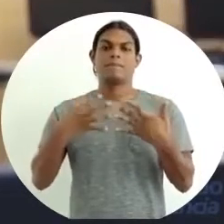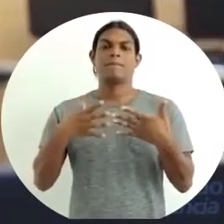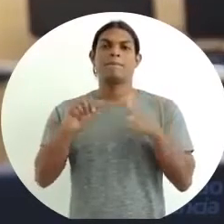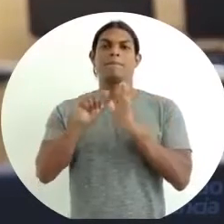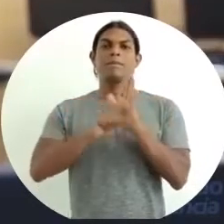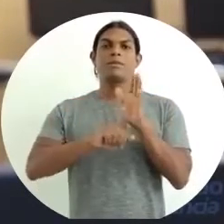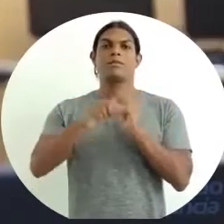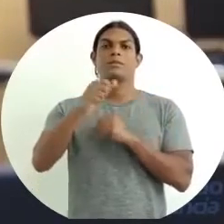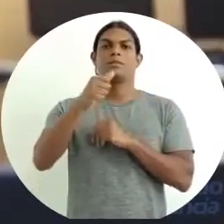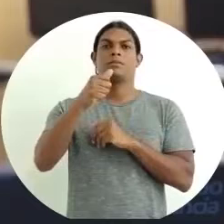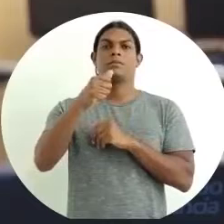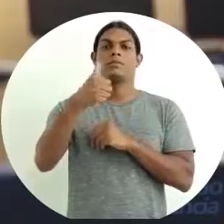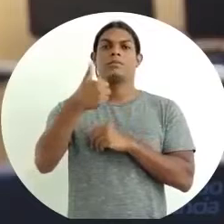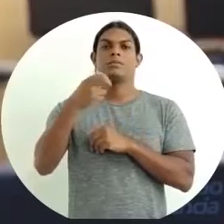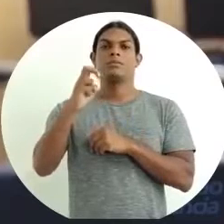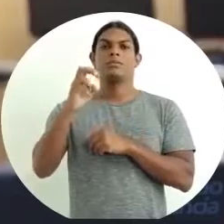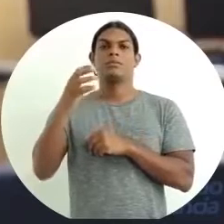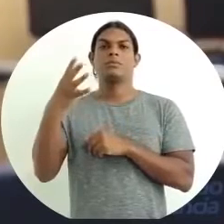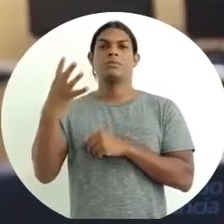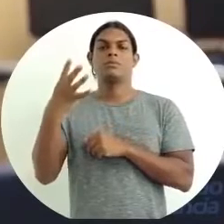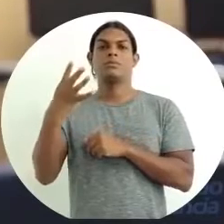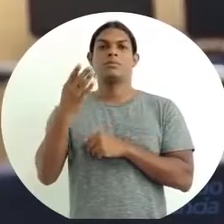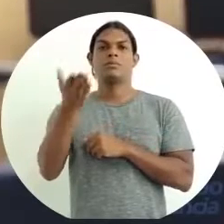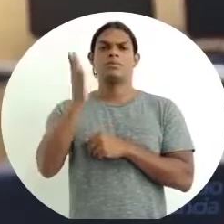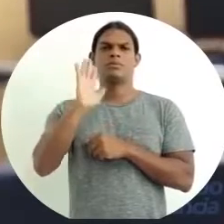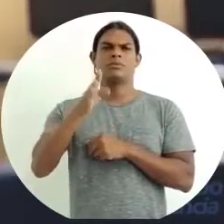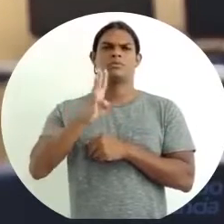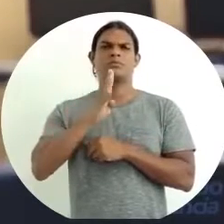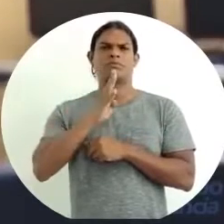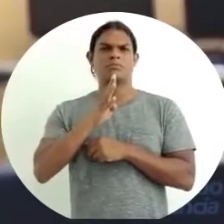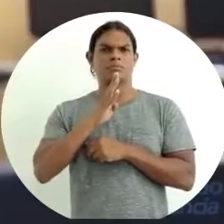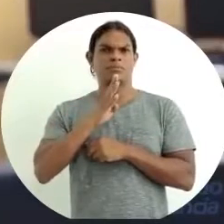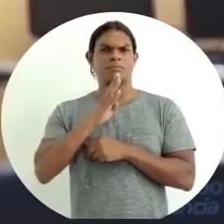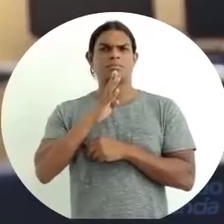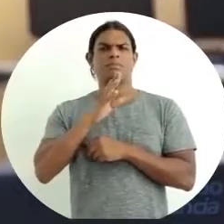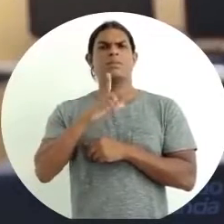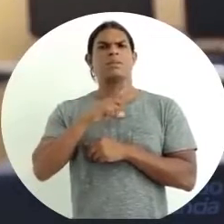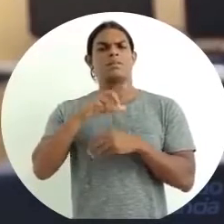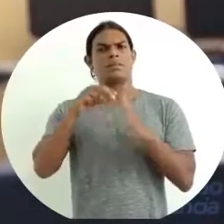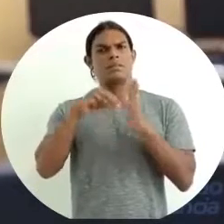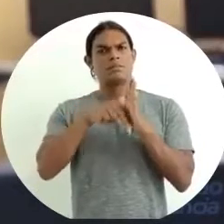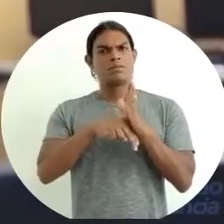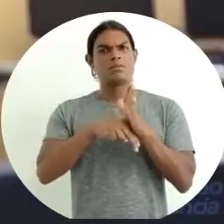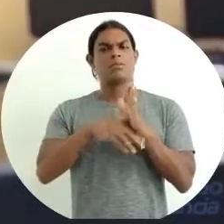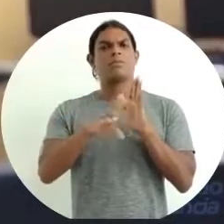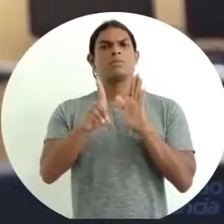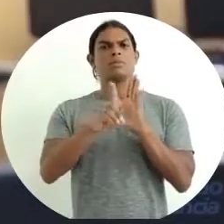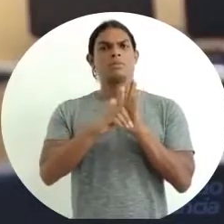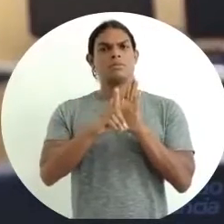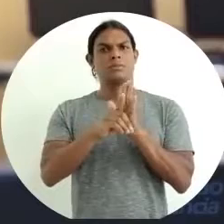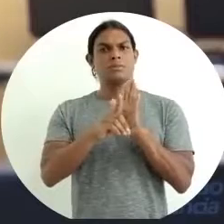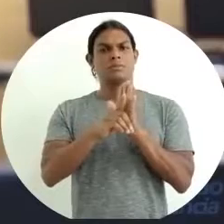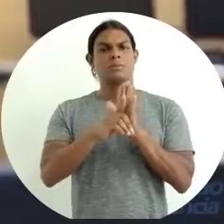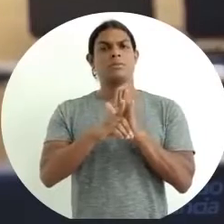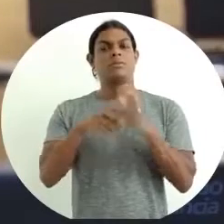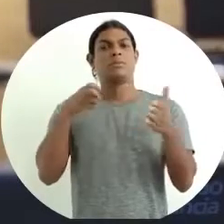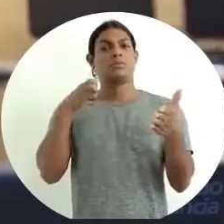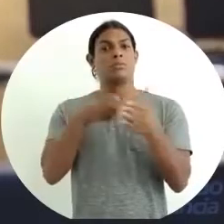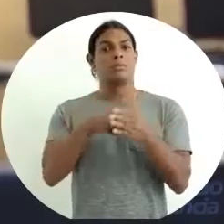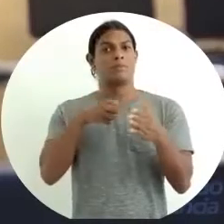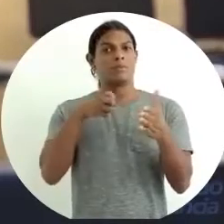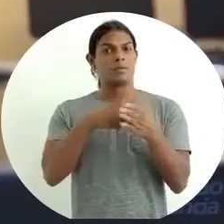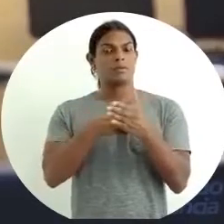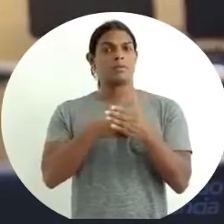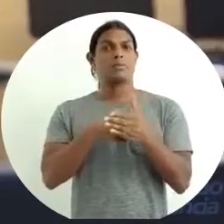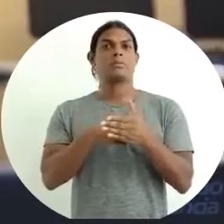artigos 154 a 201, que você já conhece, que existem normas de direito relativas a obrigações